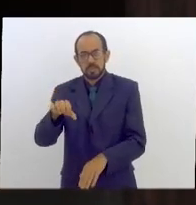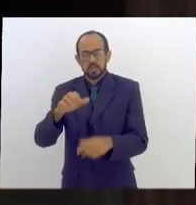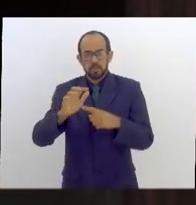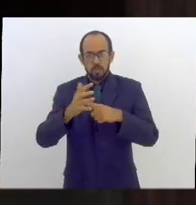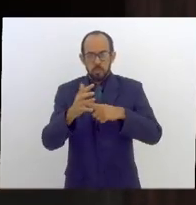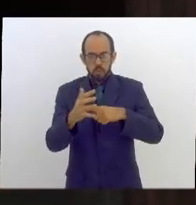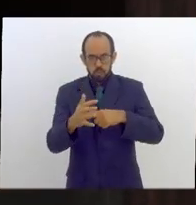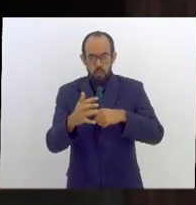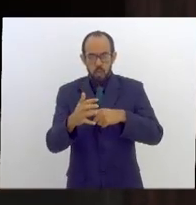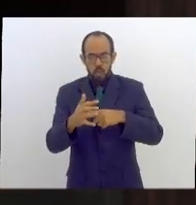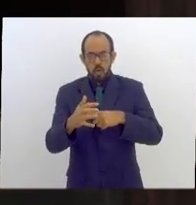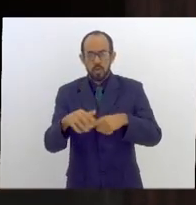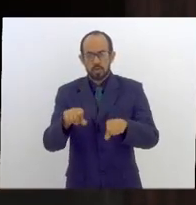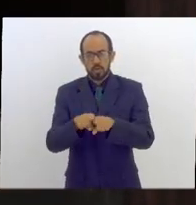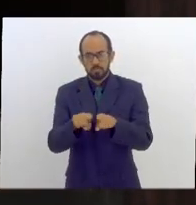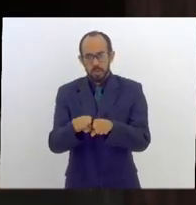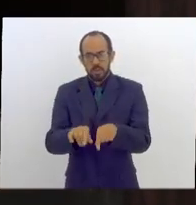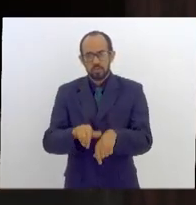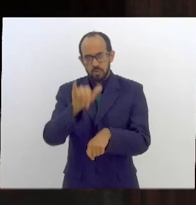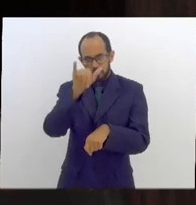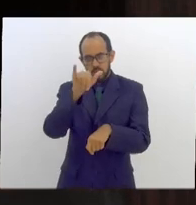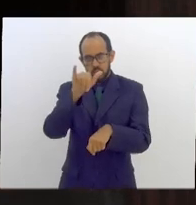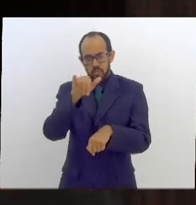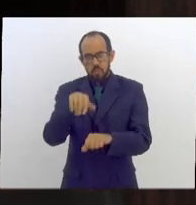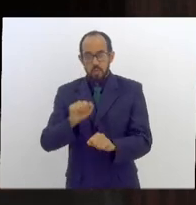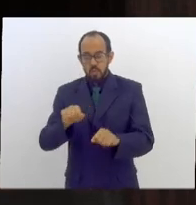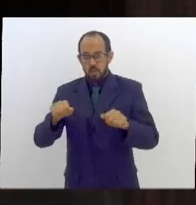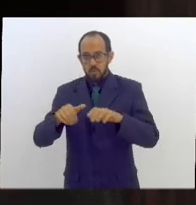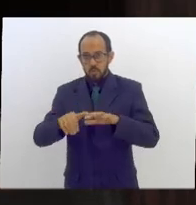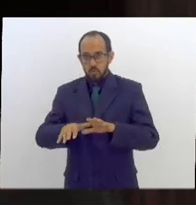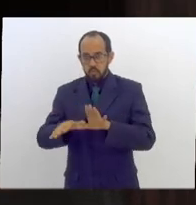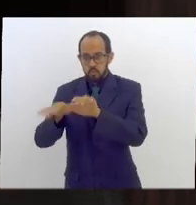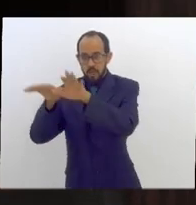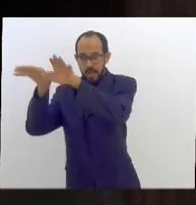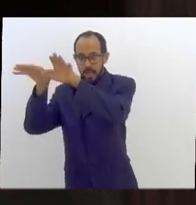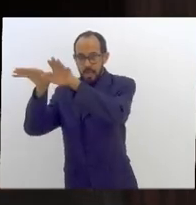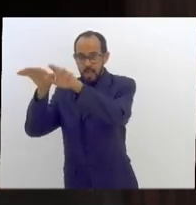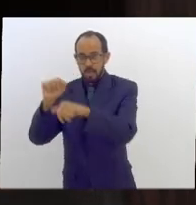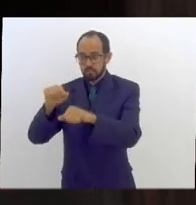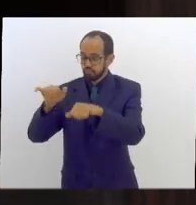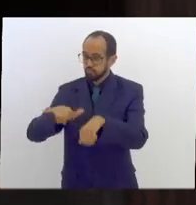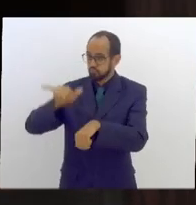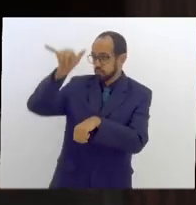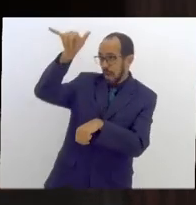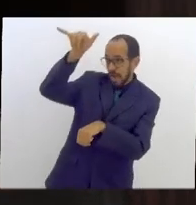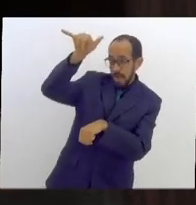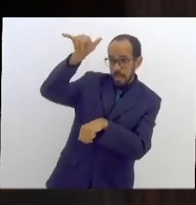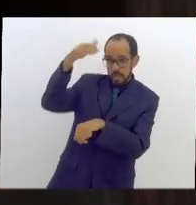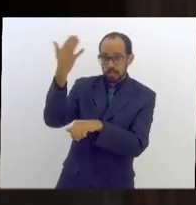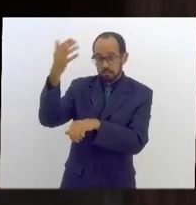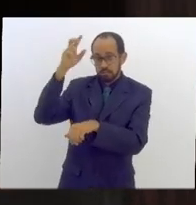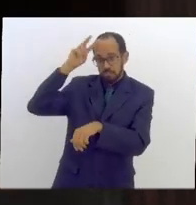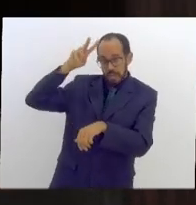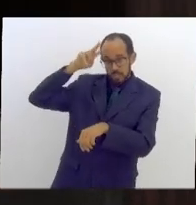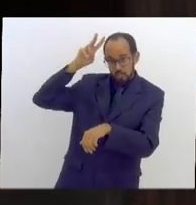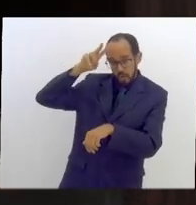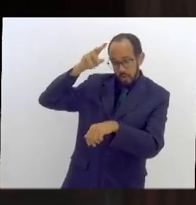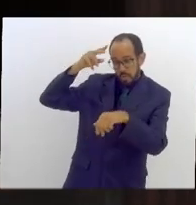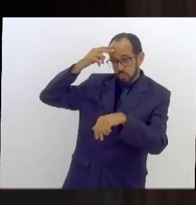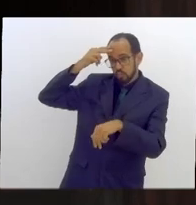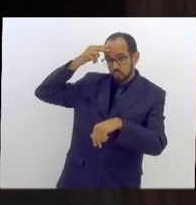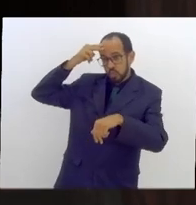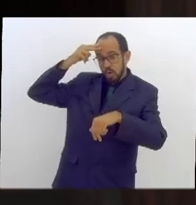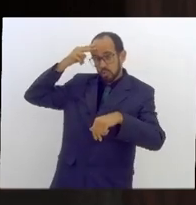a vapor e do avião. Voar. Ao longo da história, o sonho de voar e de ser aviador